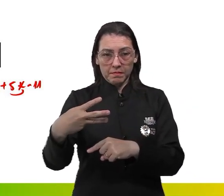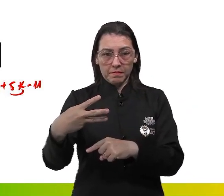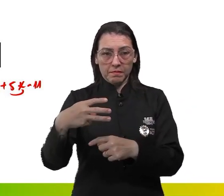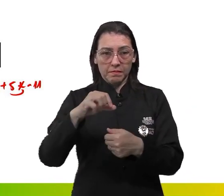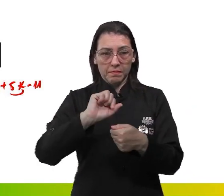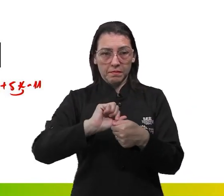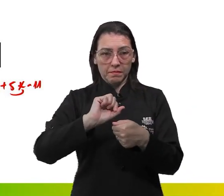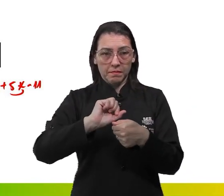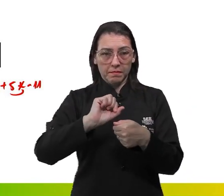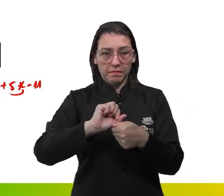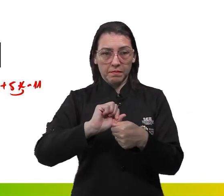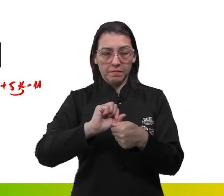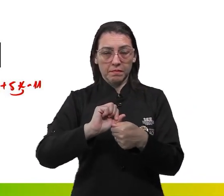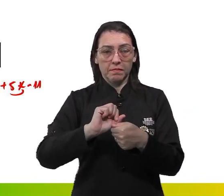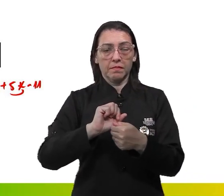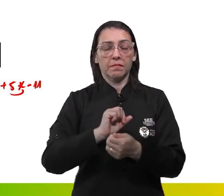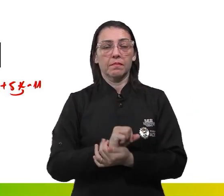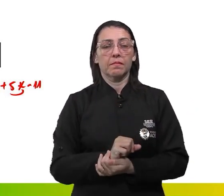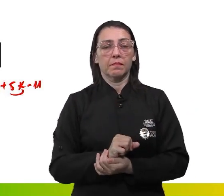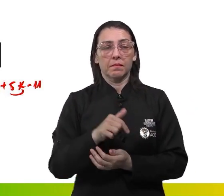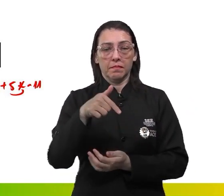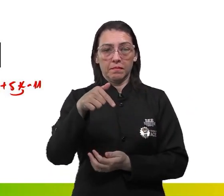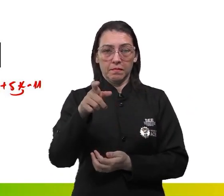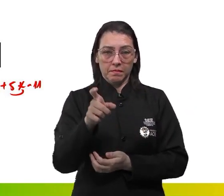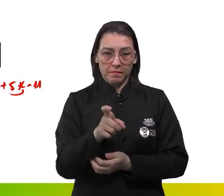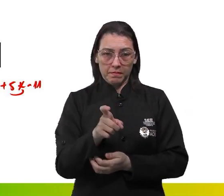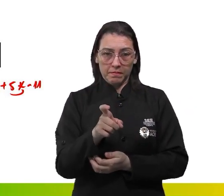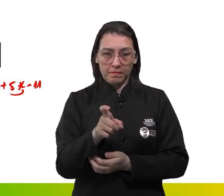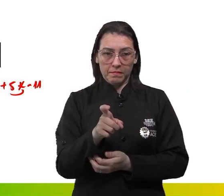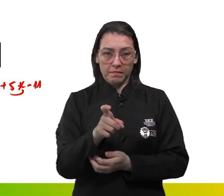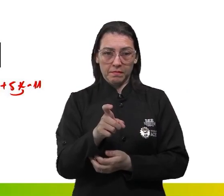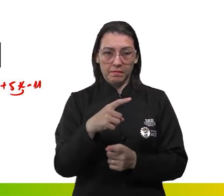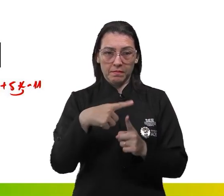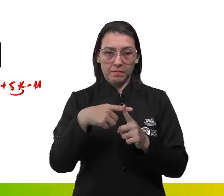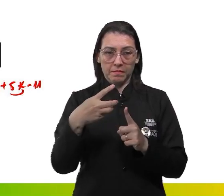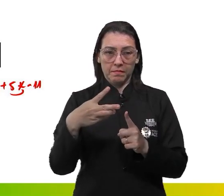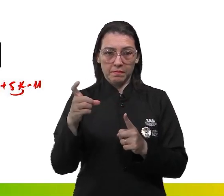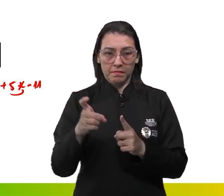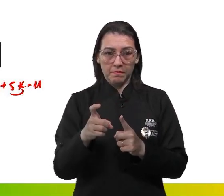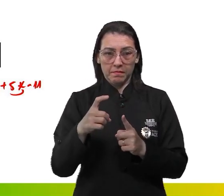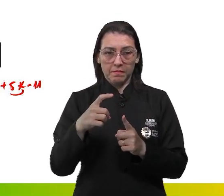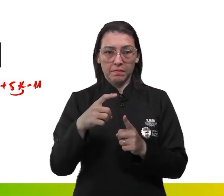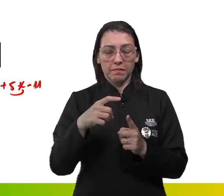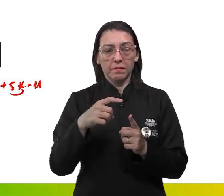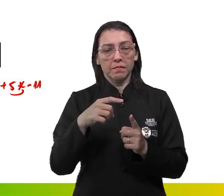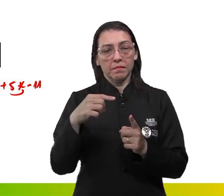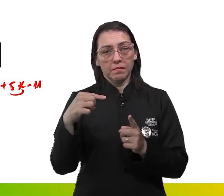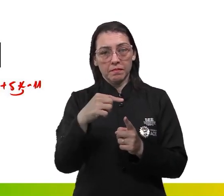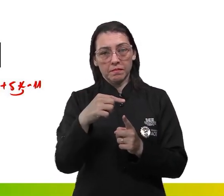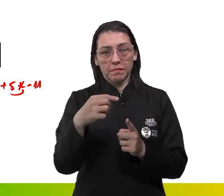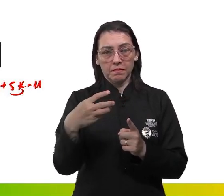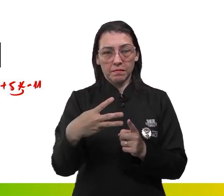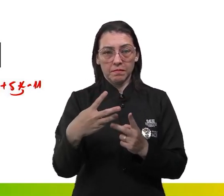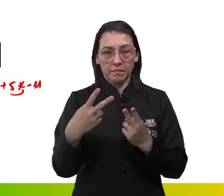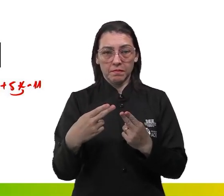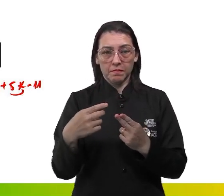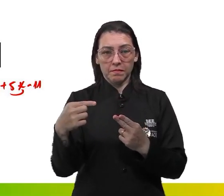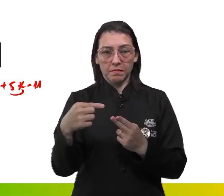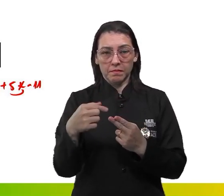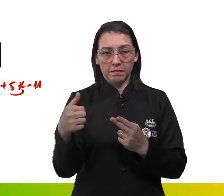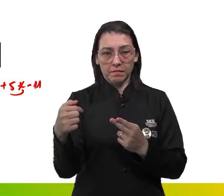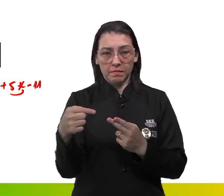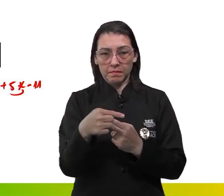isso, eu vou ter o seguinte, 7x mais 3x menos 3 igual a menos